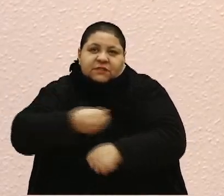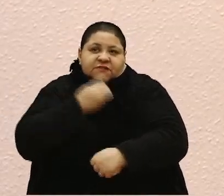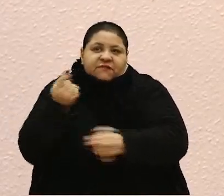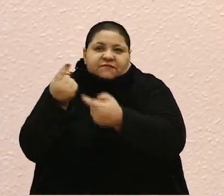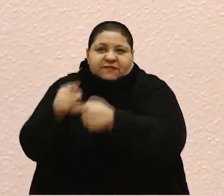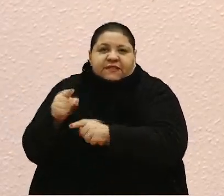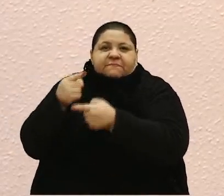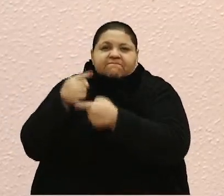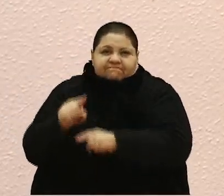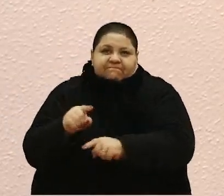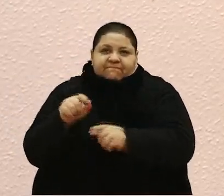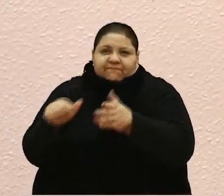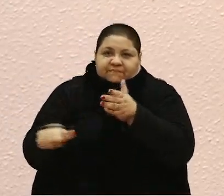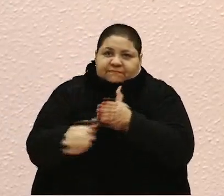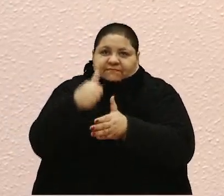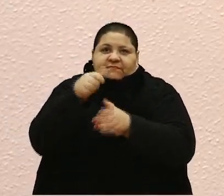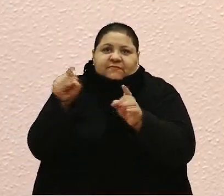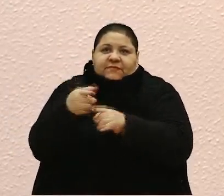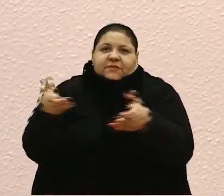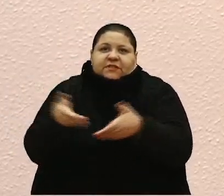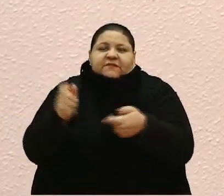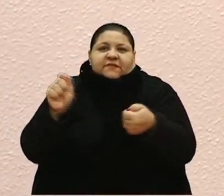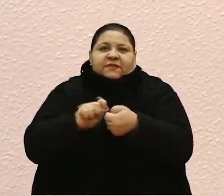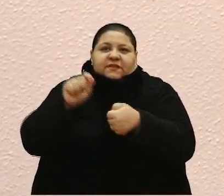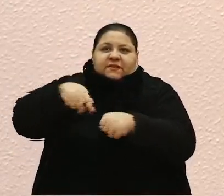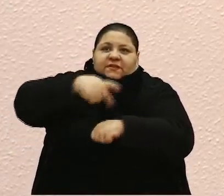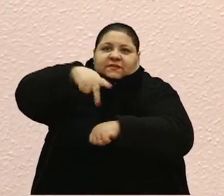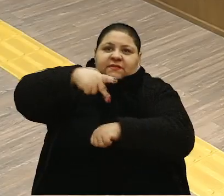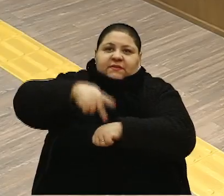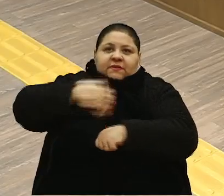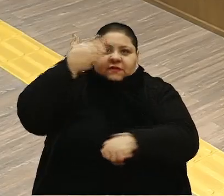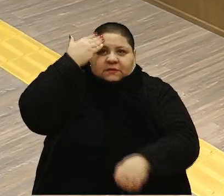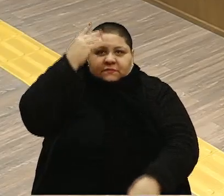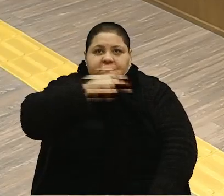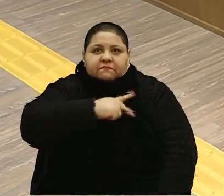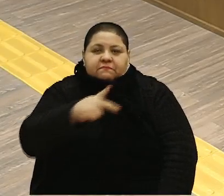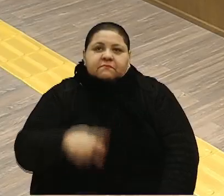Racionais. É a melhor música que já fizeram nesse país. Obrigado, senhor presidente. Muito obrigado, parabéns.